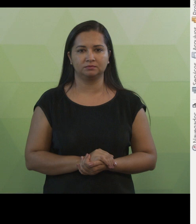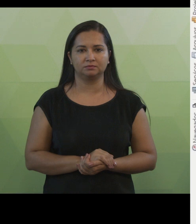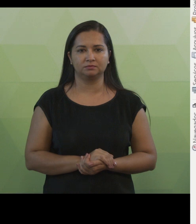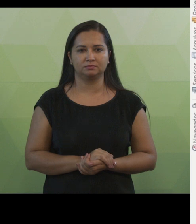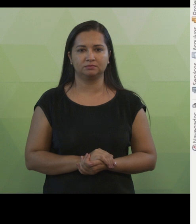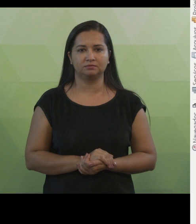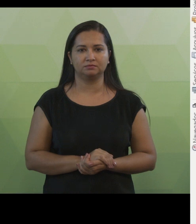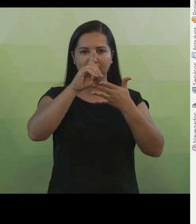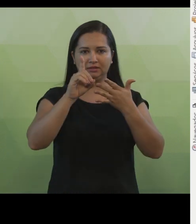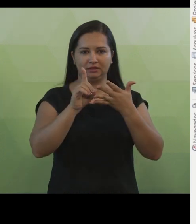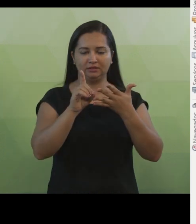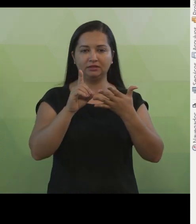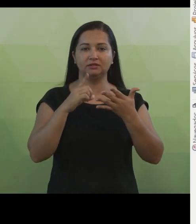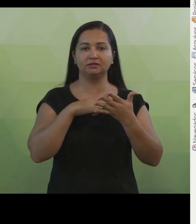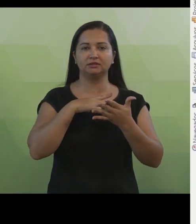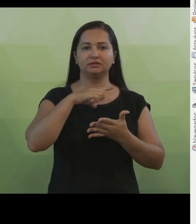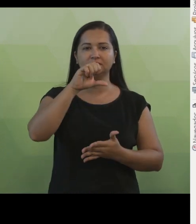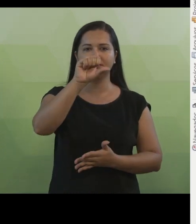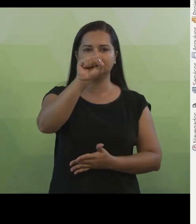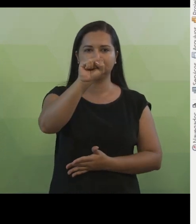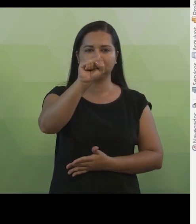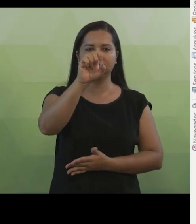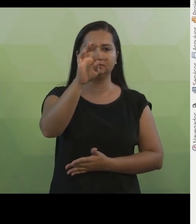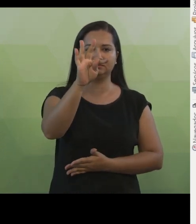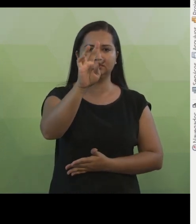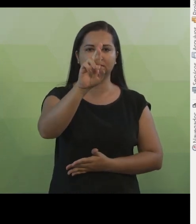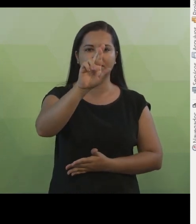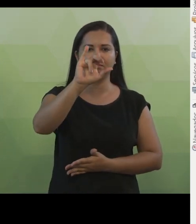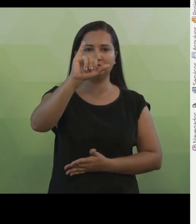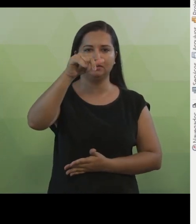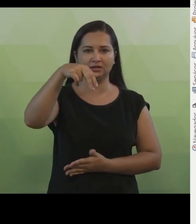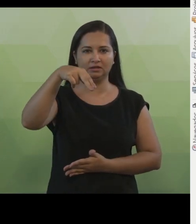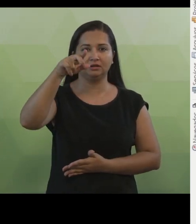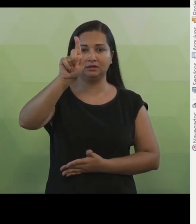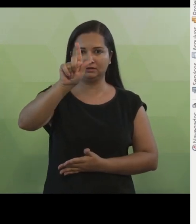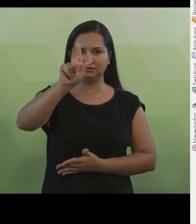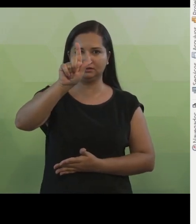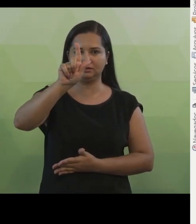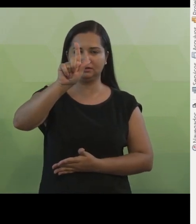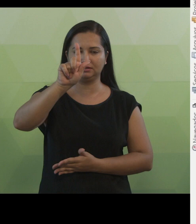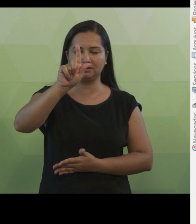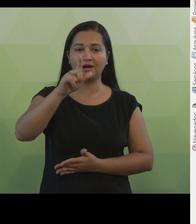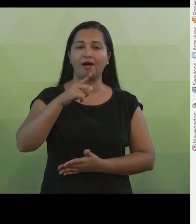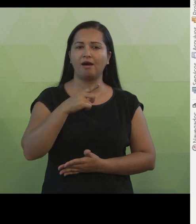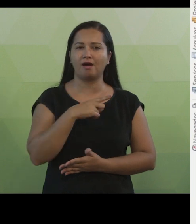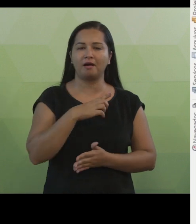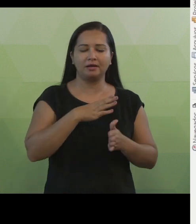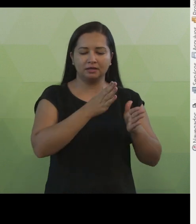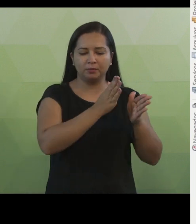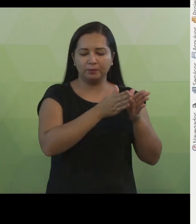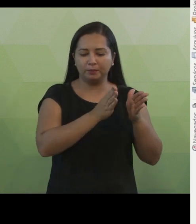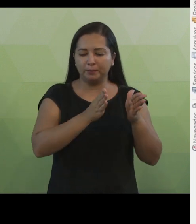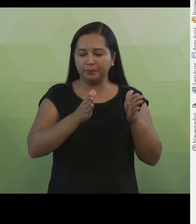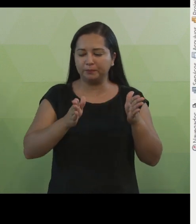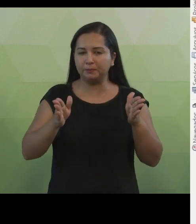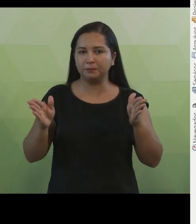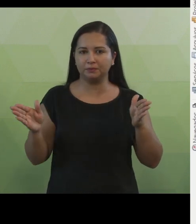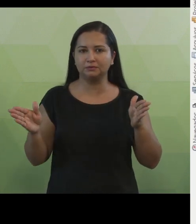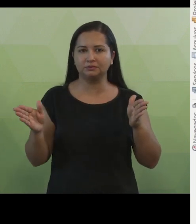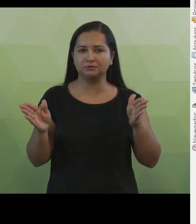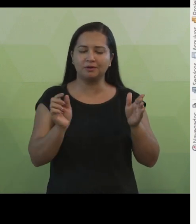double para o inteiro, há perda de dado, sendo que no sentido contrário é conservado.